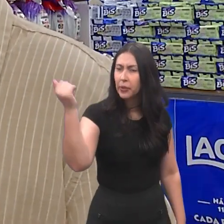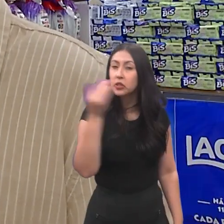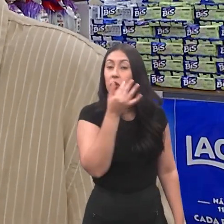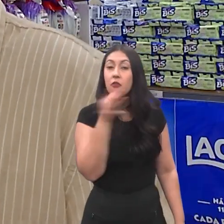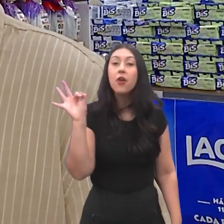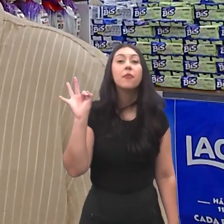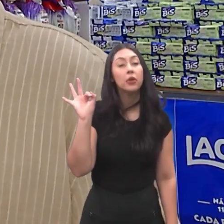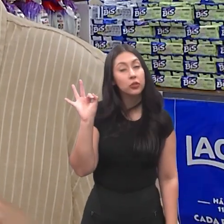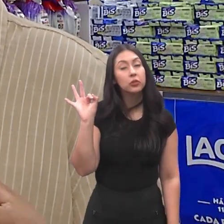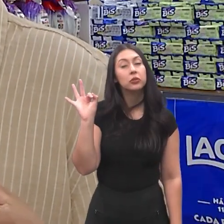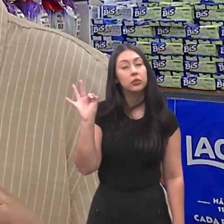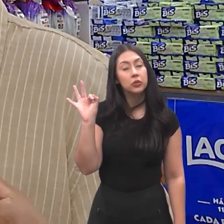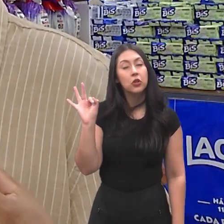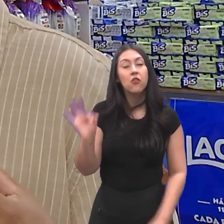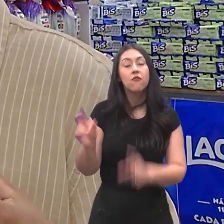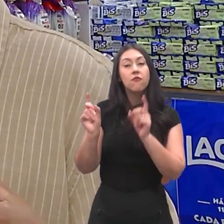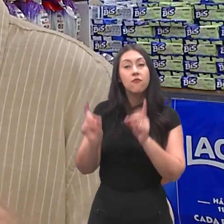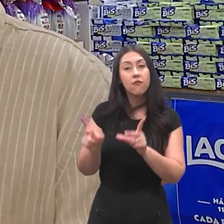esse francês se faz